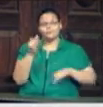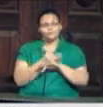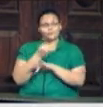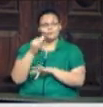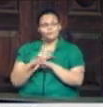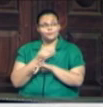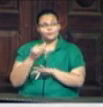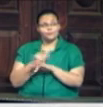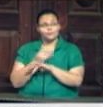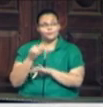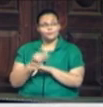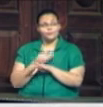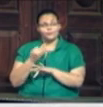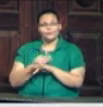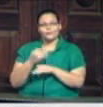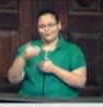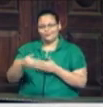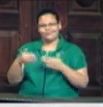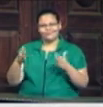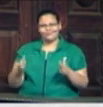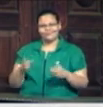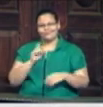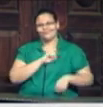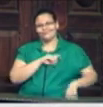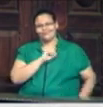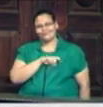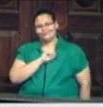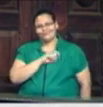resistência a esse pacote de maldades